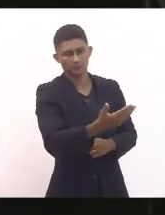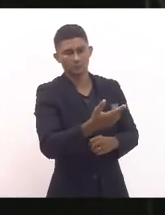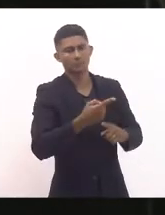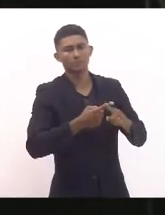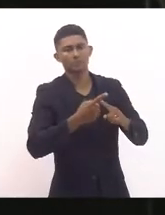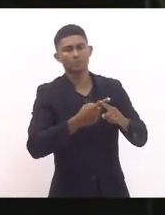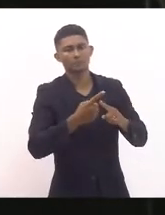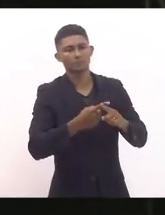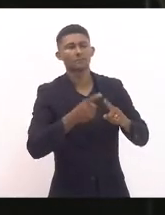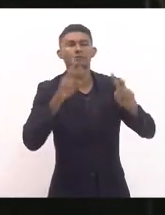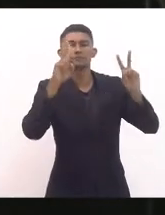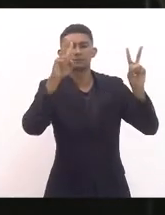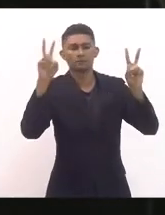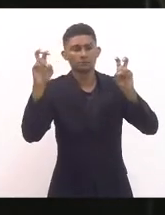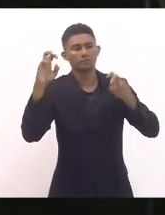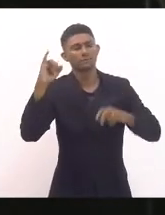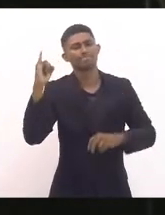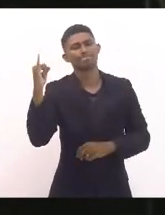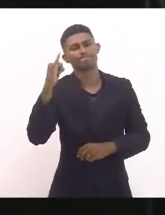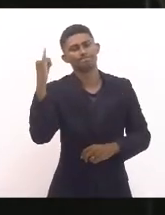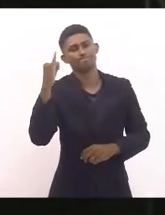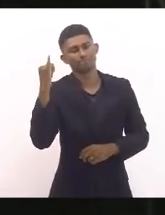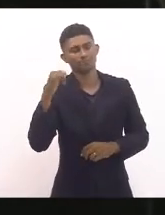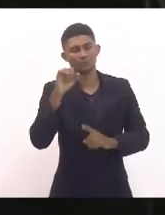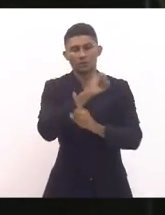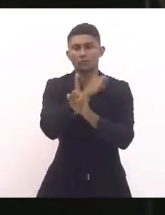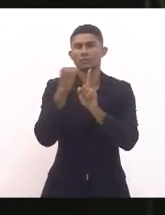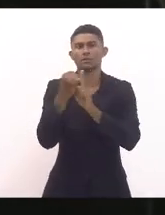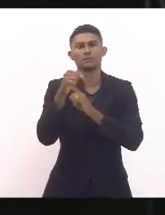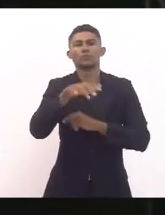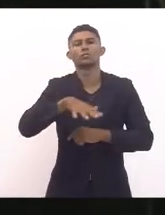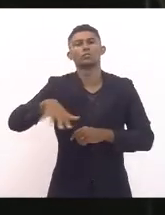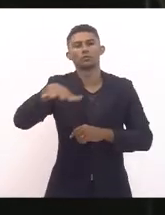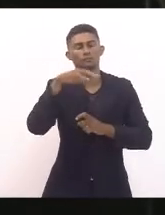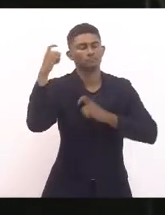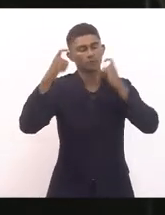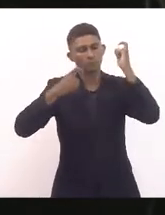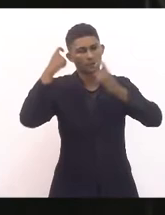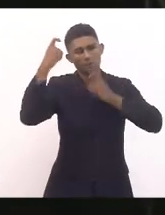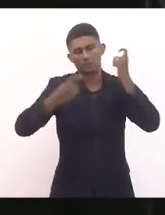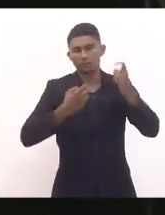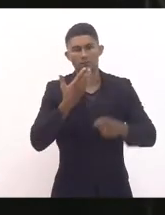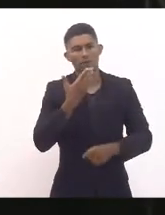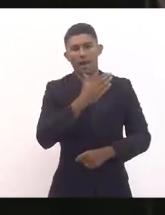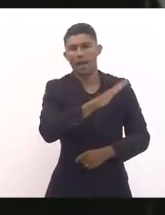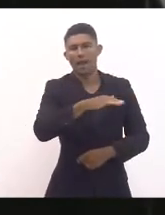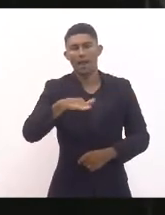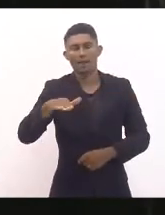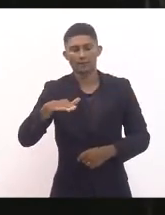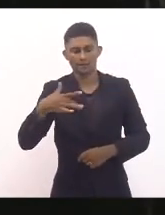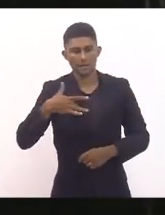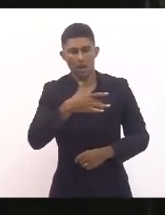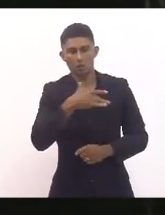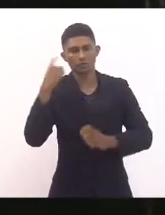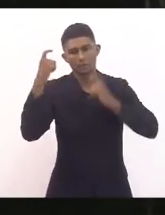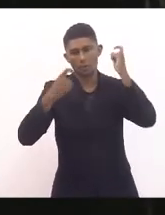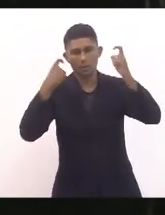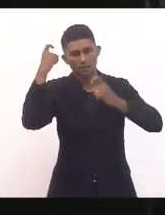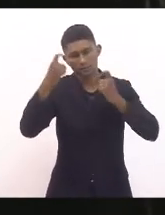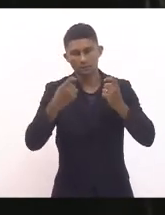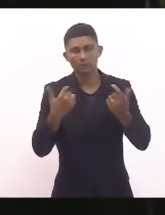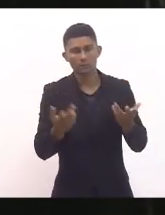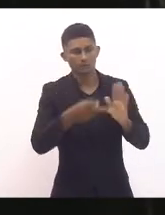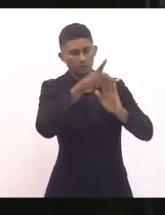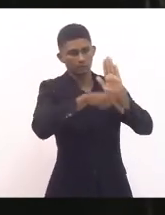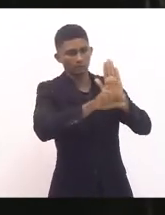tema de grande importância na nossa sociedade, que tratamos da questão da saúde das nossas crianças, que o projeto